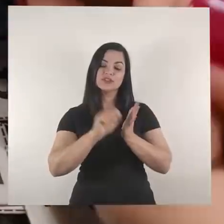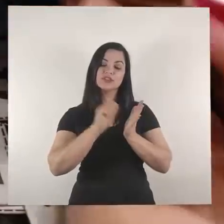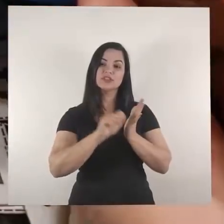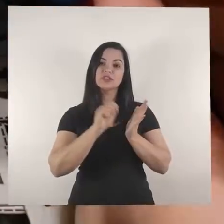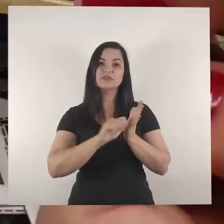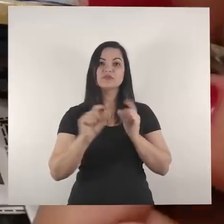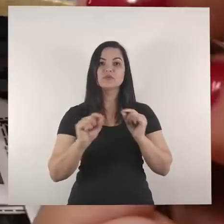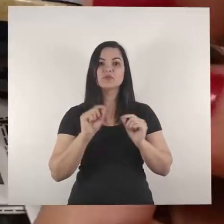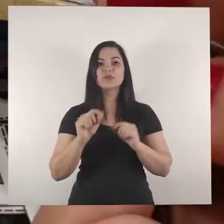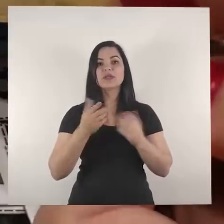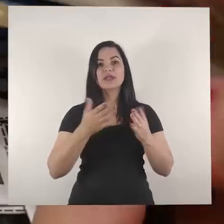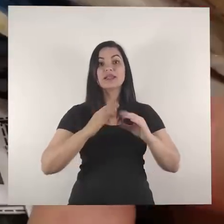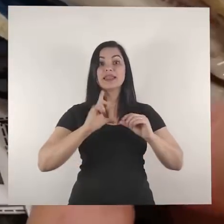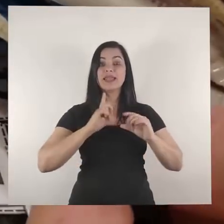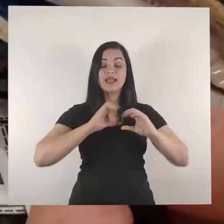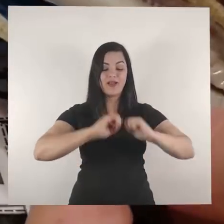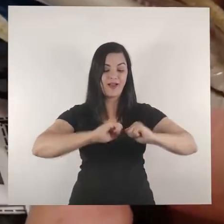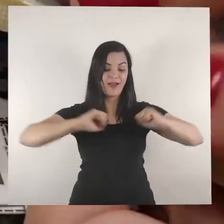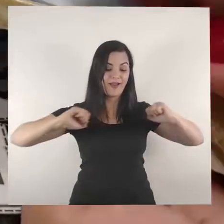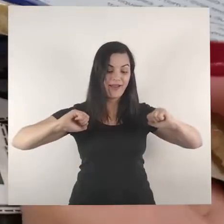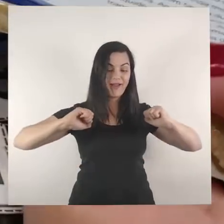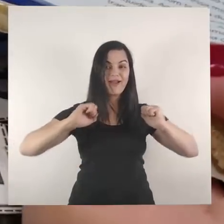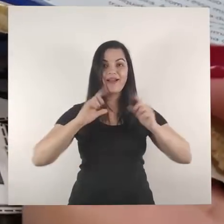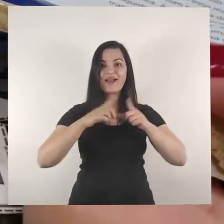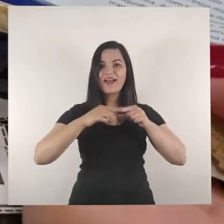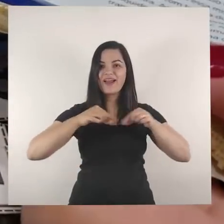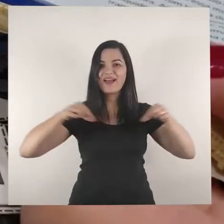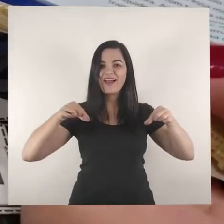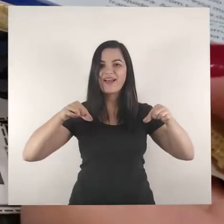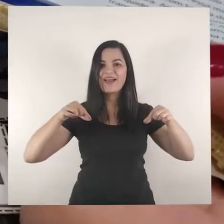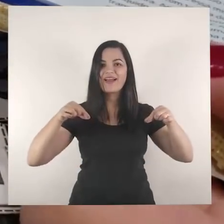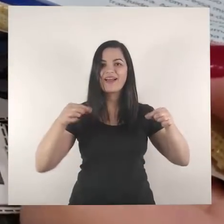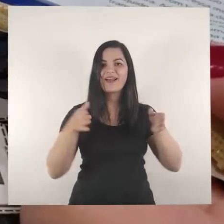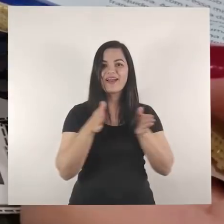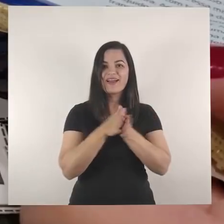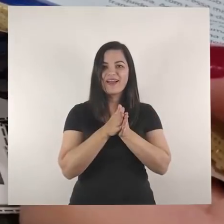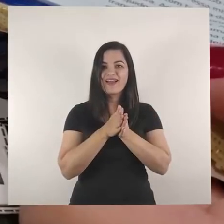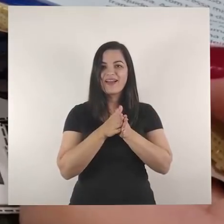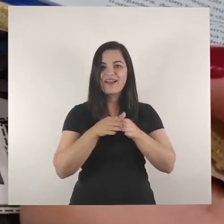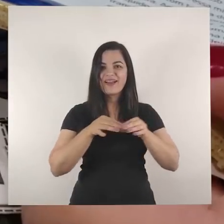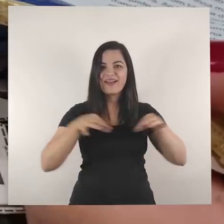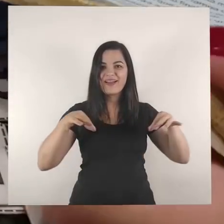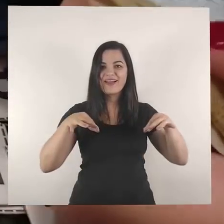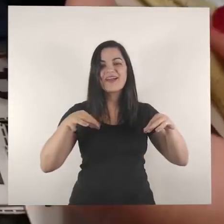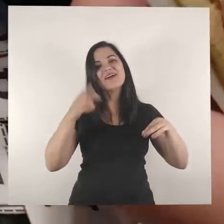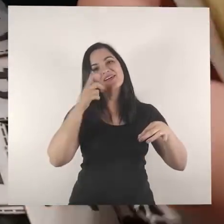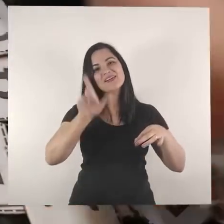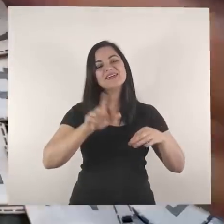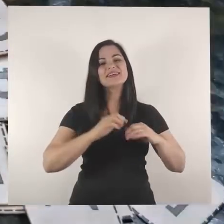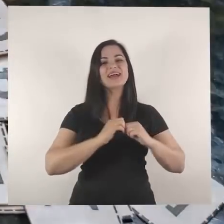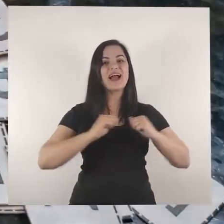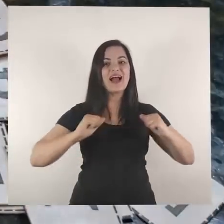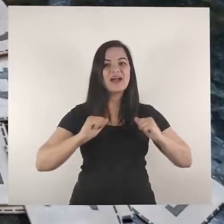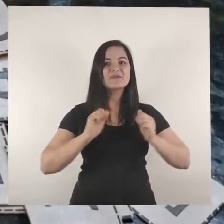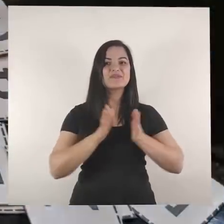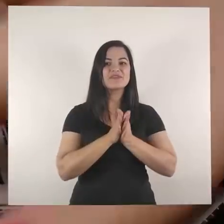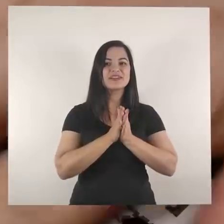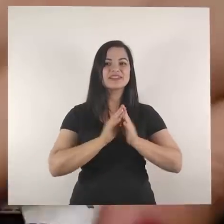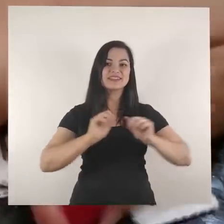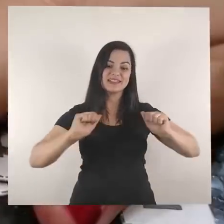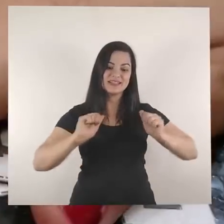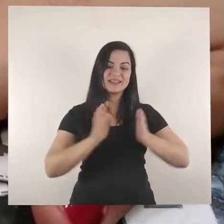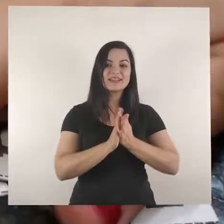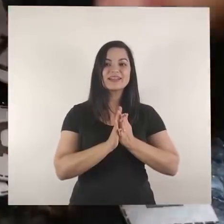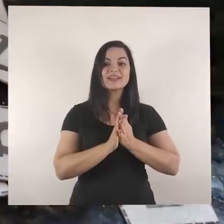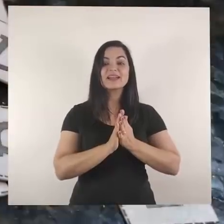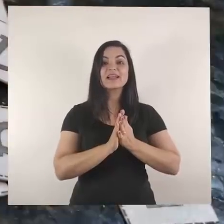é bem legal. Tem um abre e fecha para não perder as letrinhas. Legal, né? Então, depois que usar as